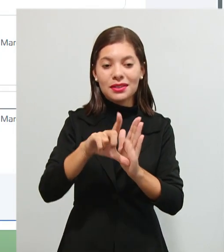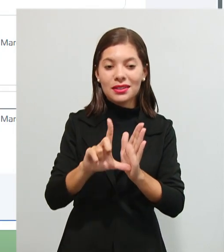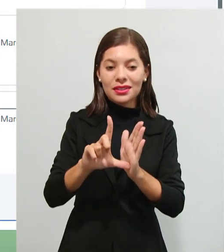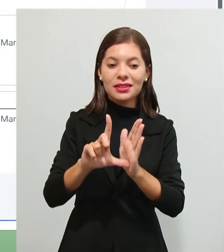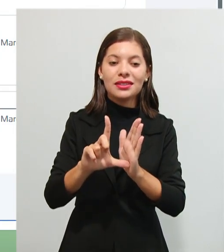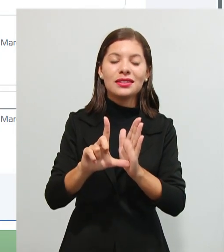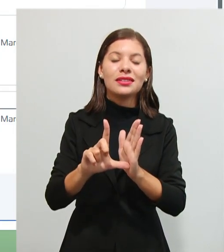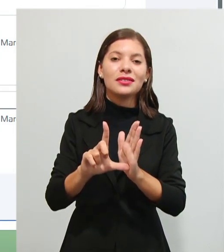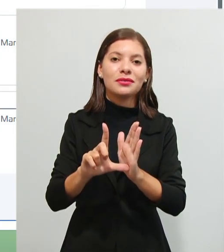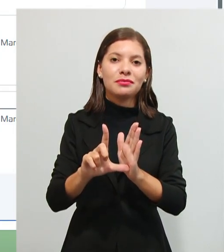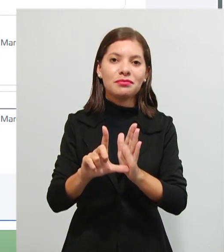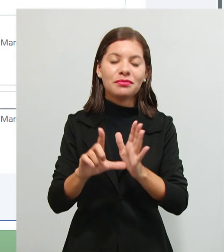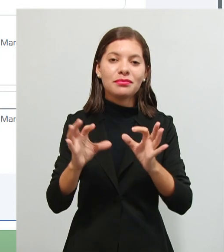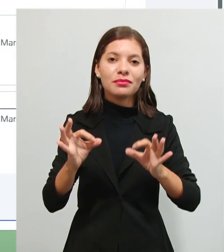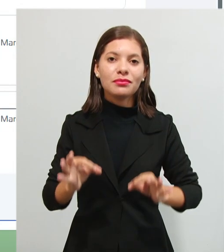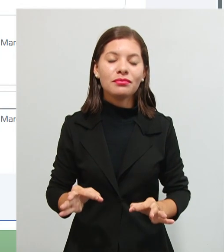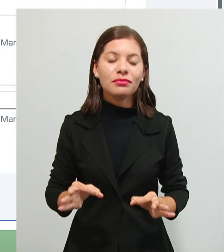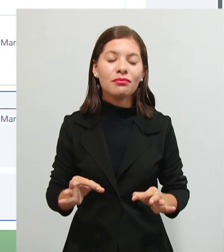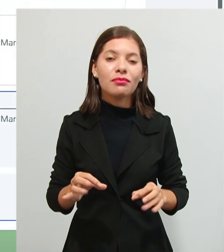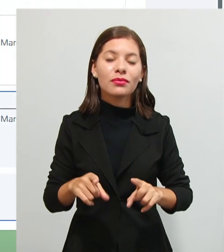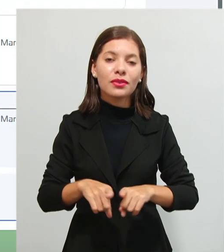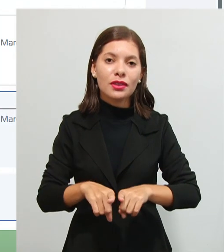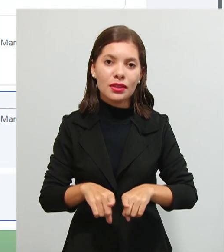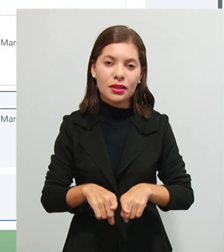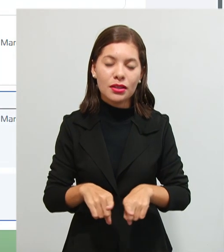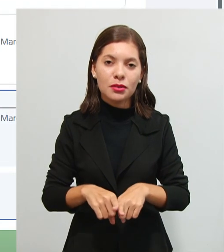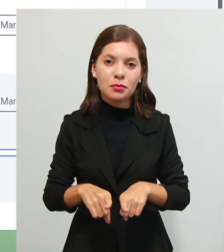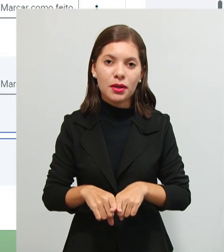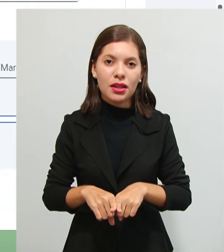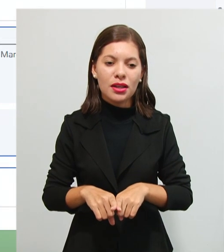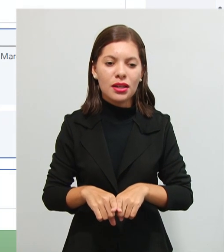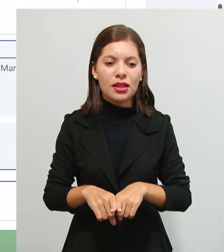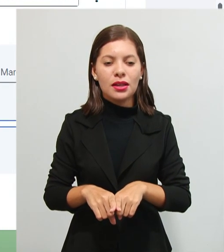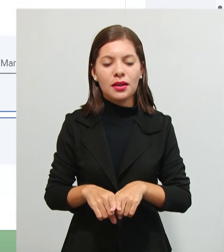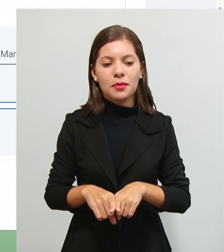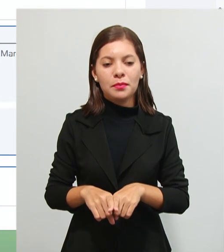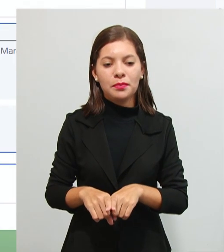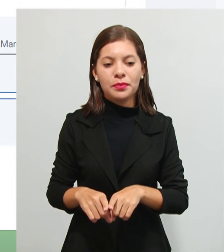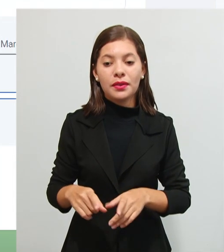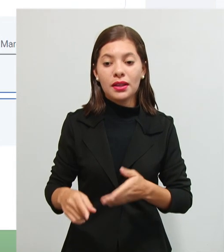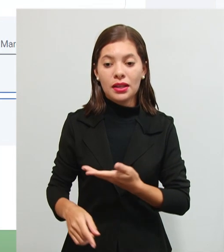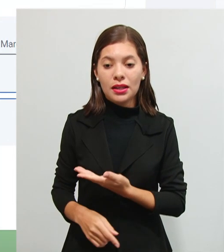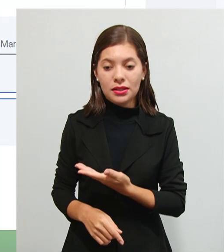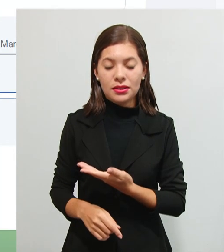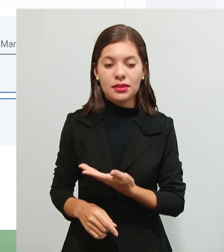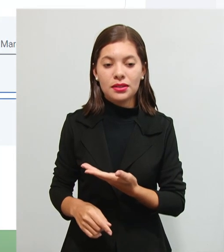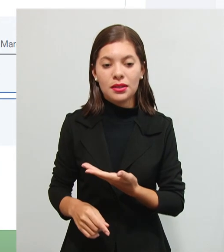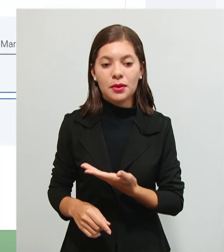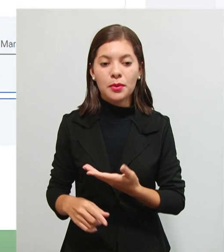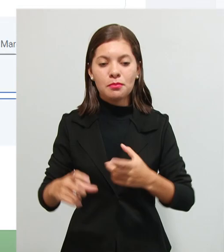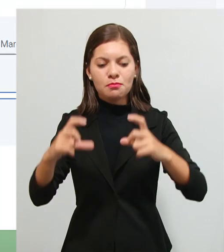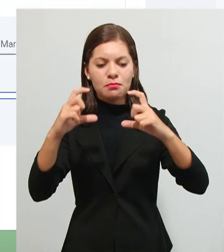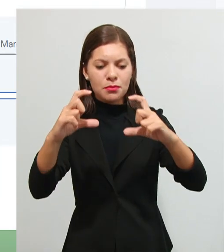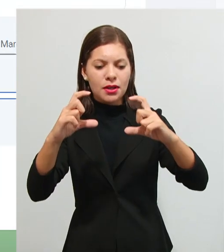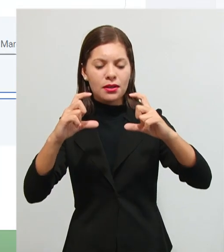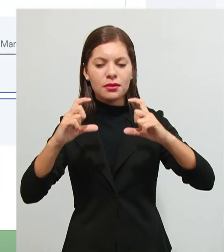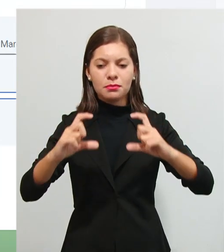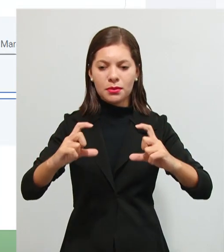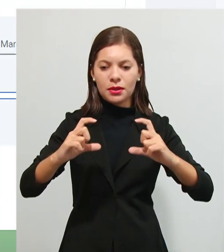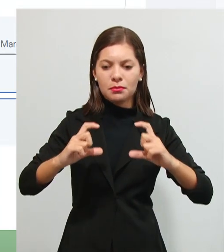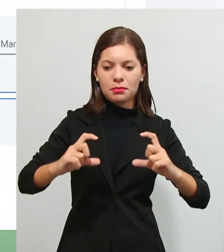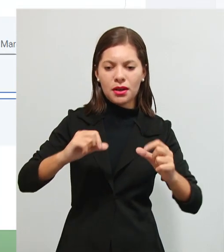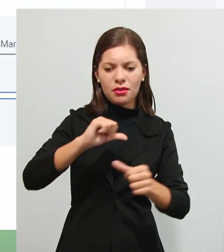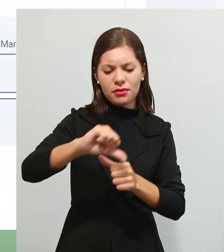Certo? Além disso, esses blocos eu posso arrastar caso eu queira. Eu posso alterar